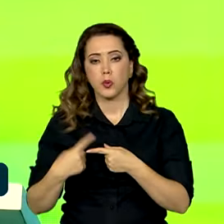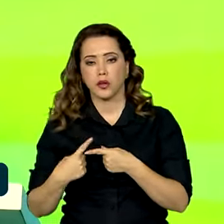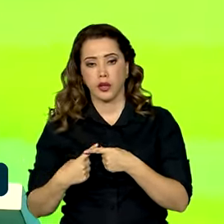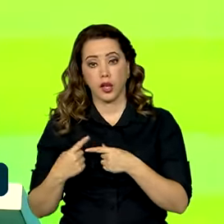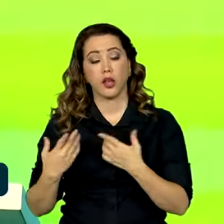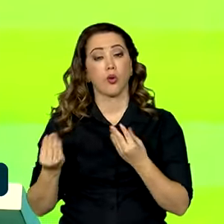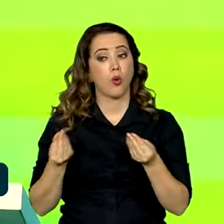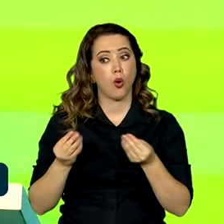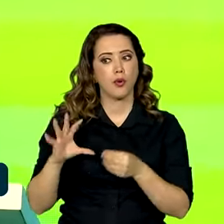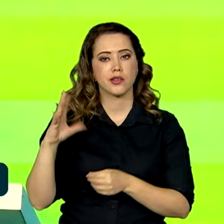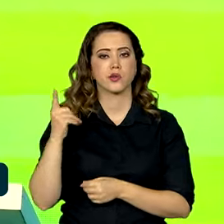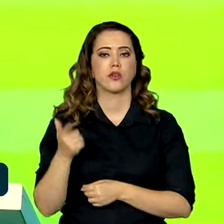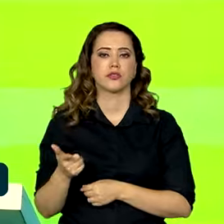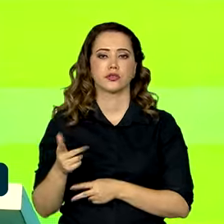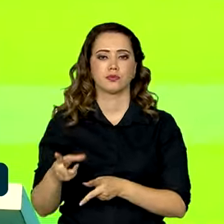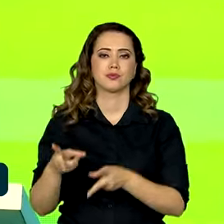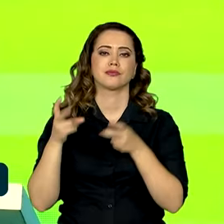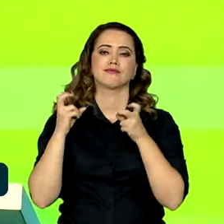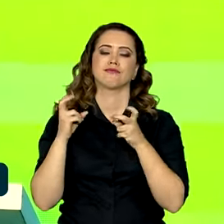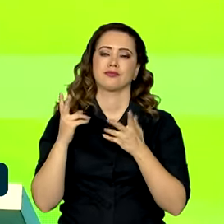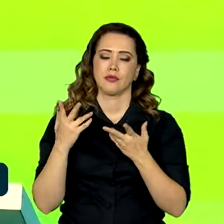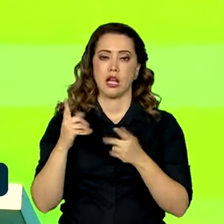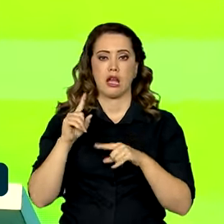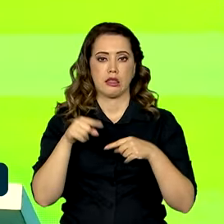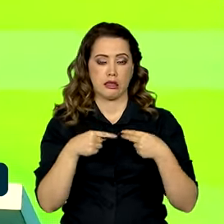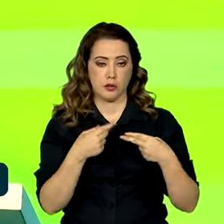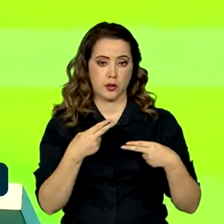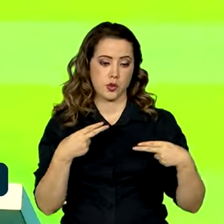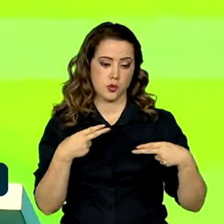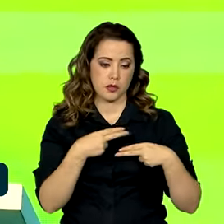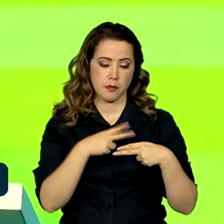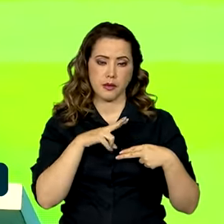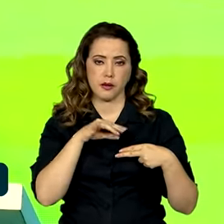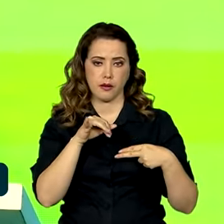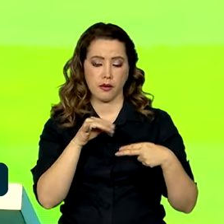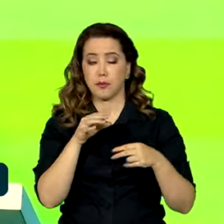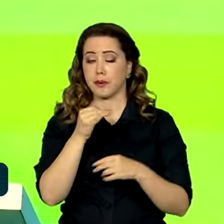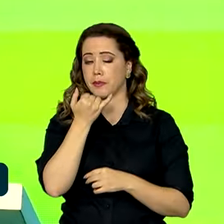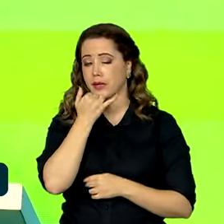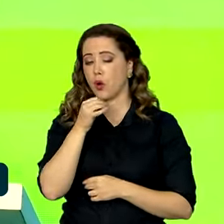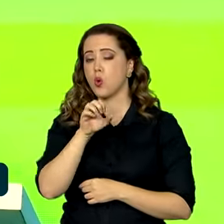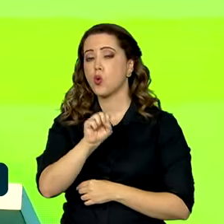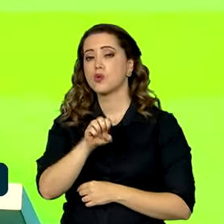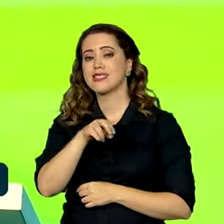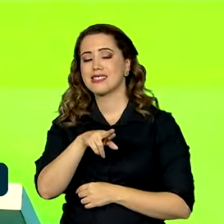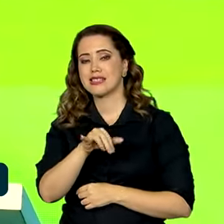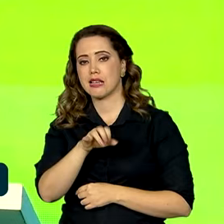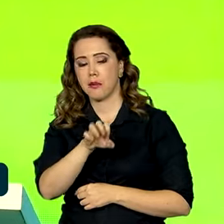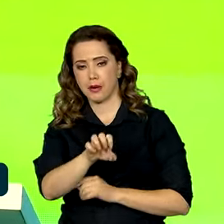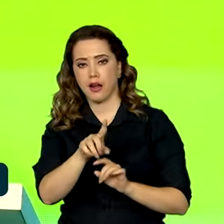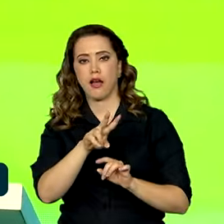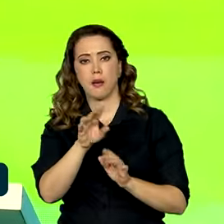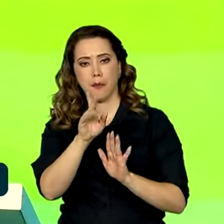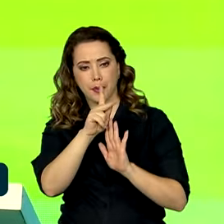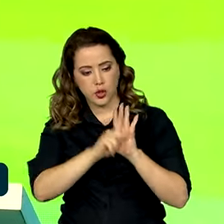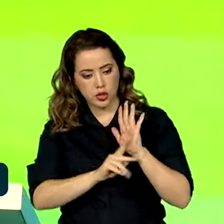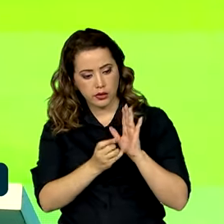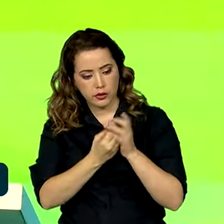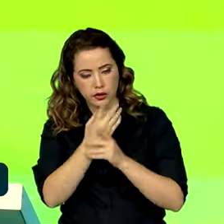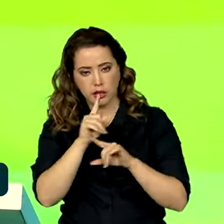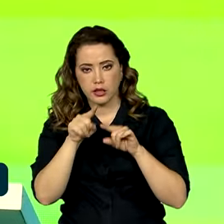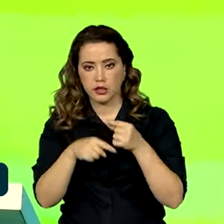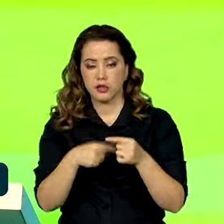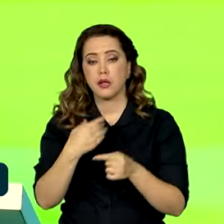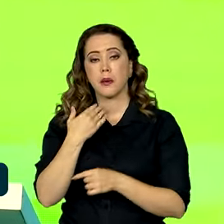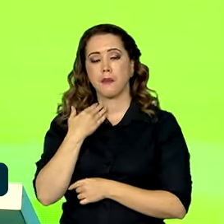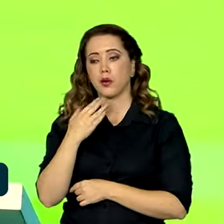produtividade, faz o diagnóstico, o Sebrae faz o projeto, e BNDES, Finep